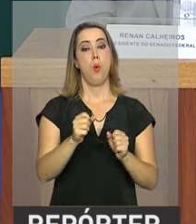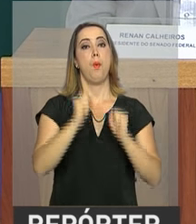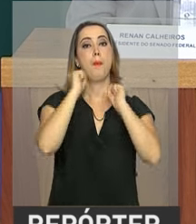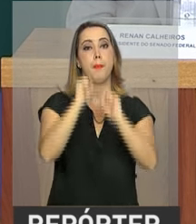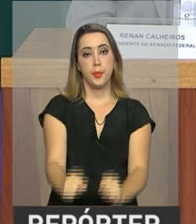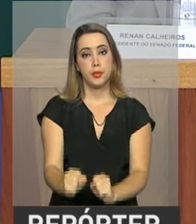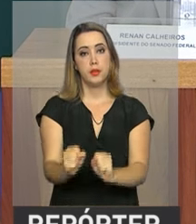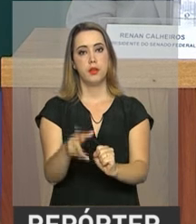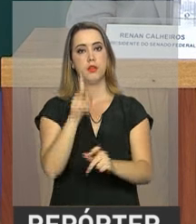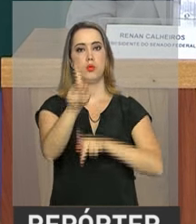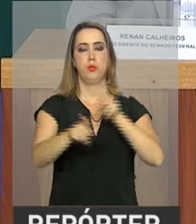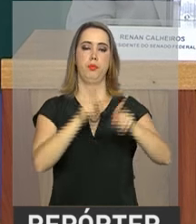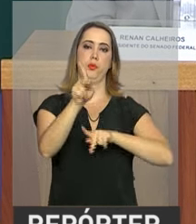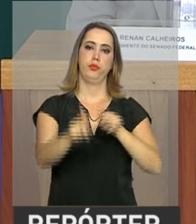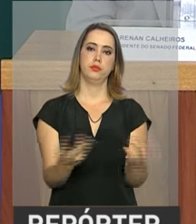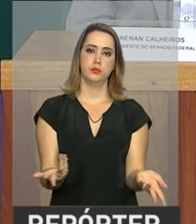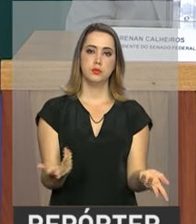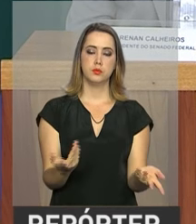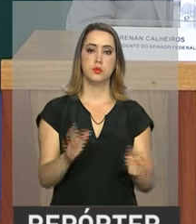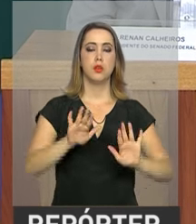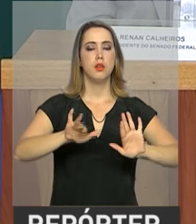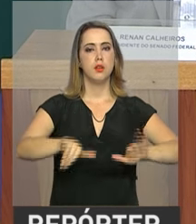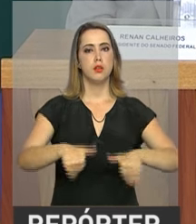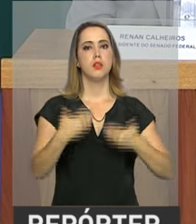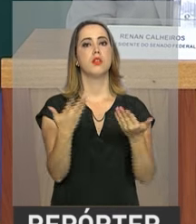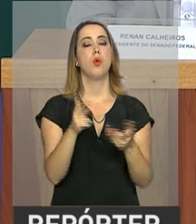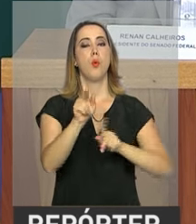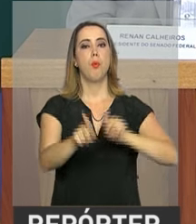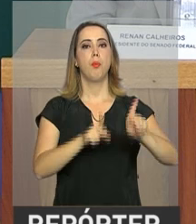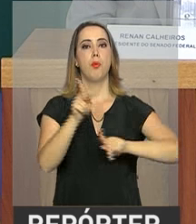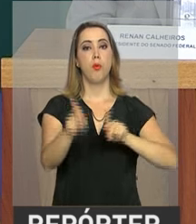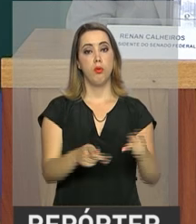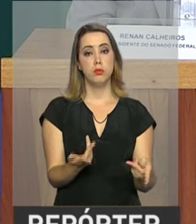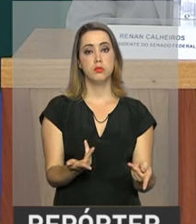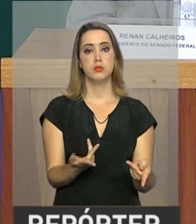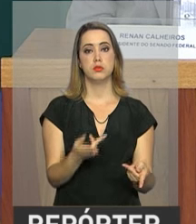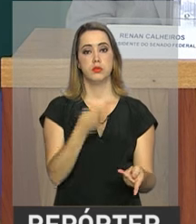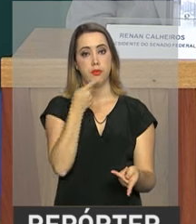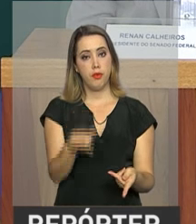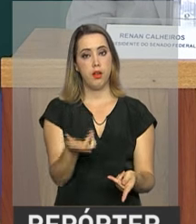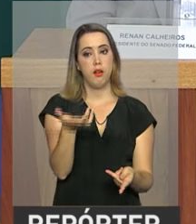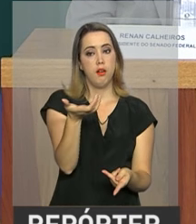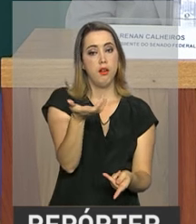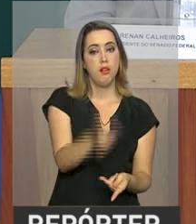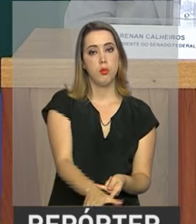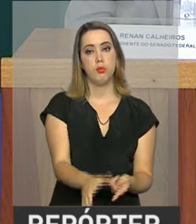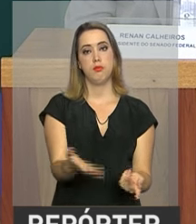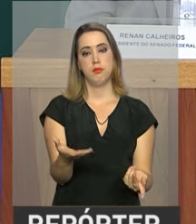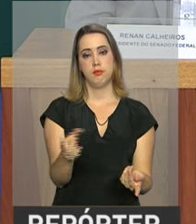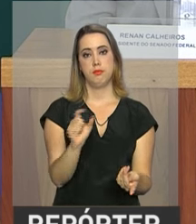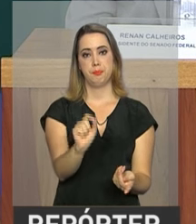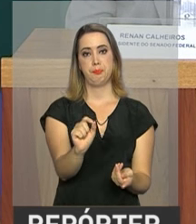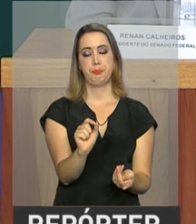povo. Então, quando o povo se manifesta, esta